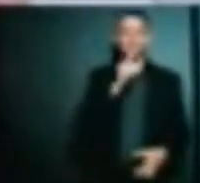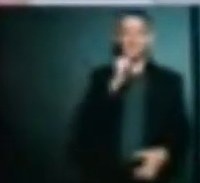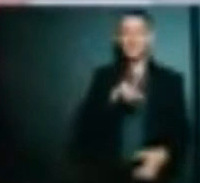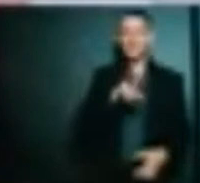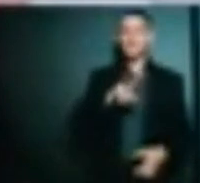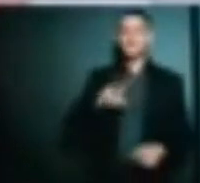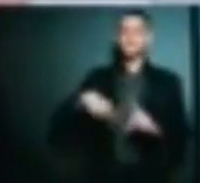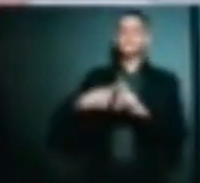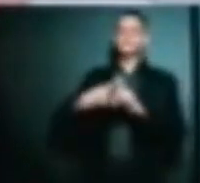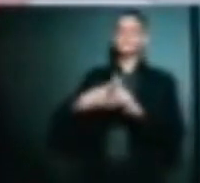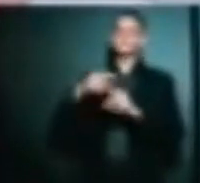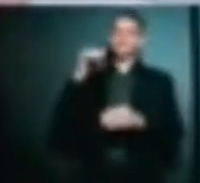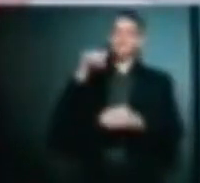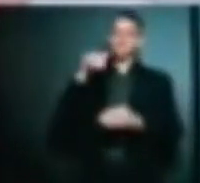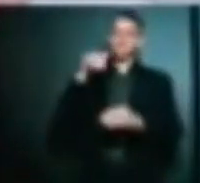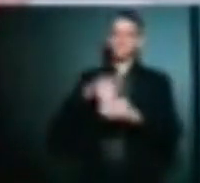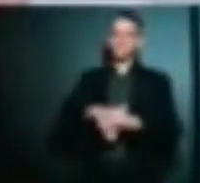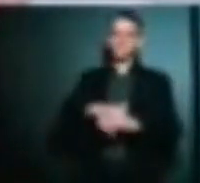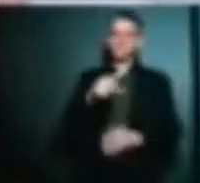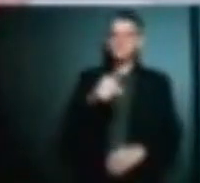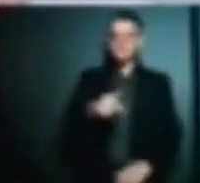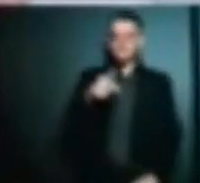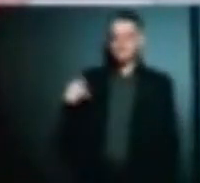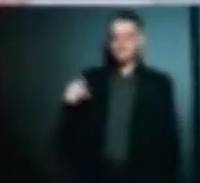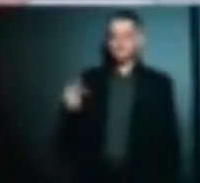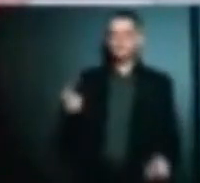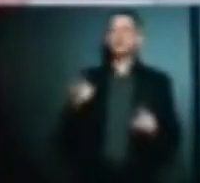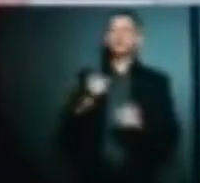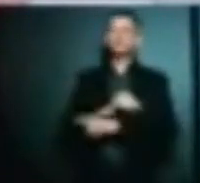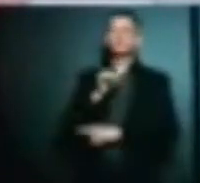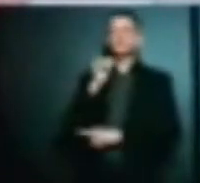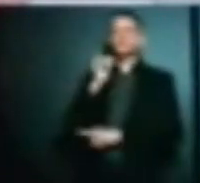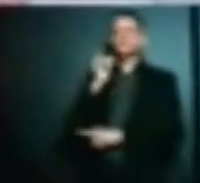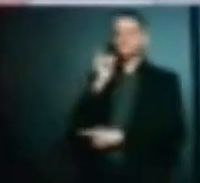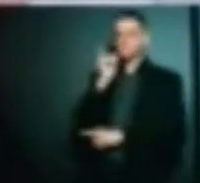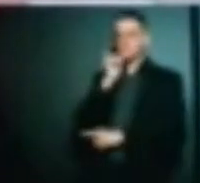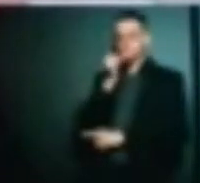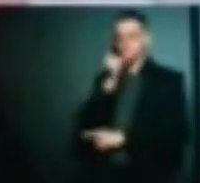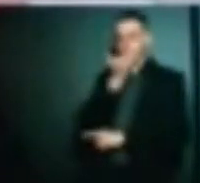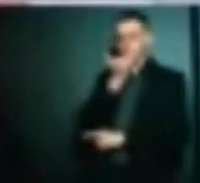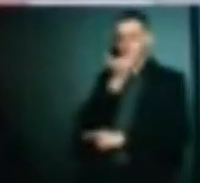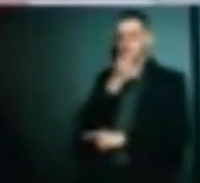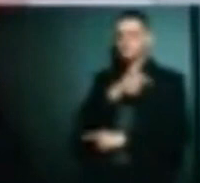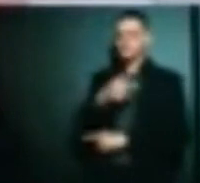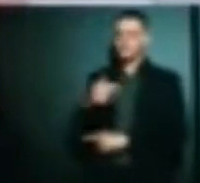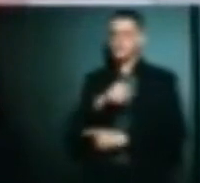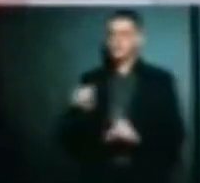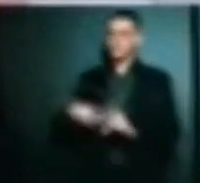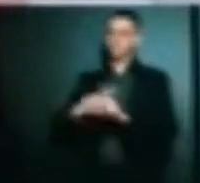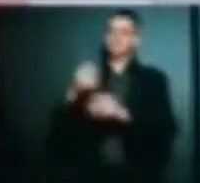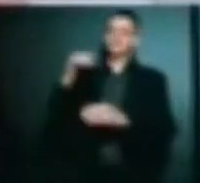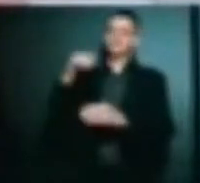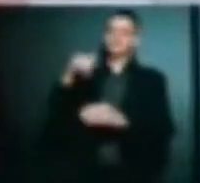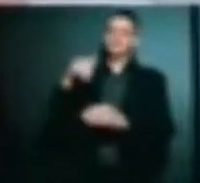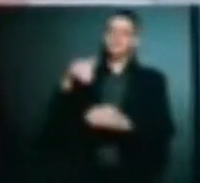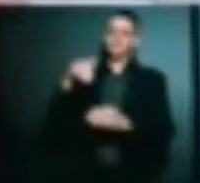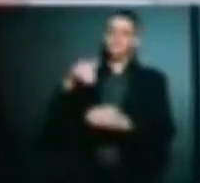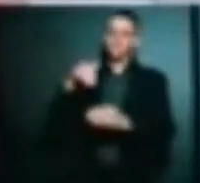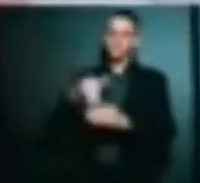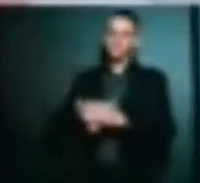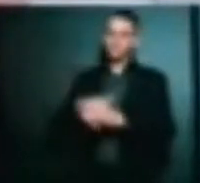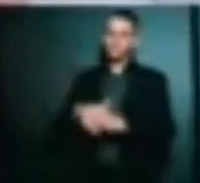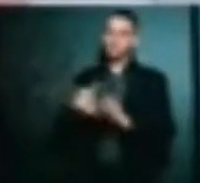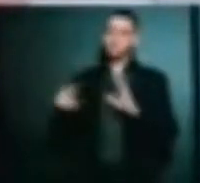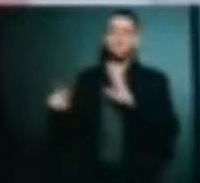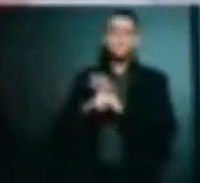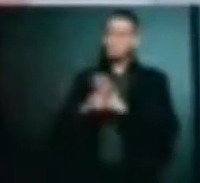E 77, ao contrário, menos votos, 77 do grupo que tivesse mais votos. Entenderam o sistema zebra, né? Uma cota,